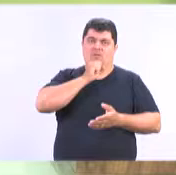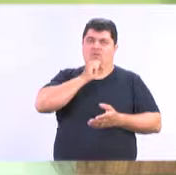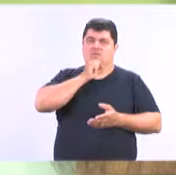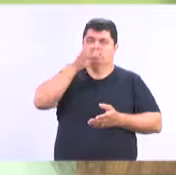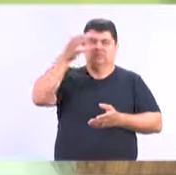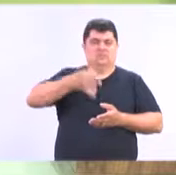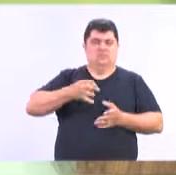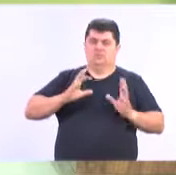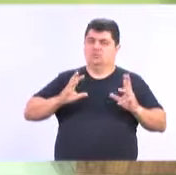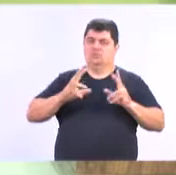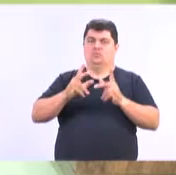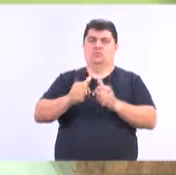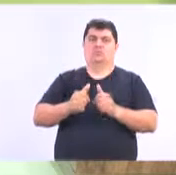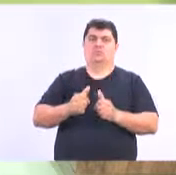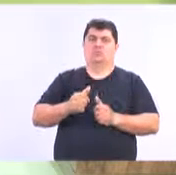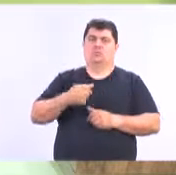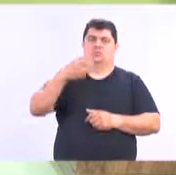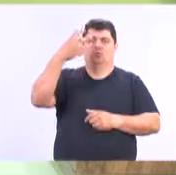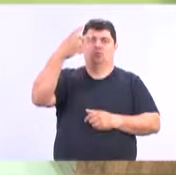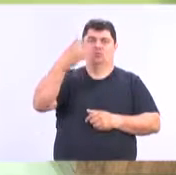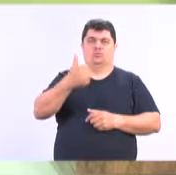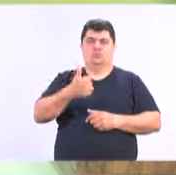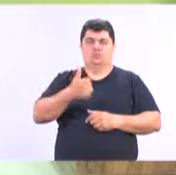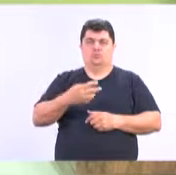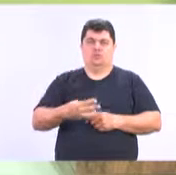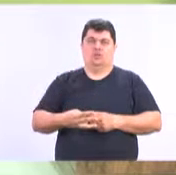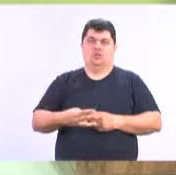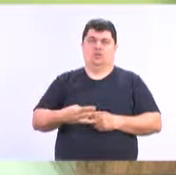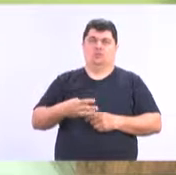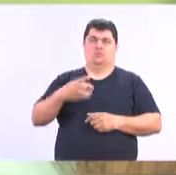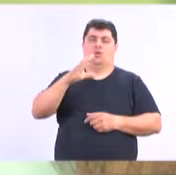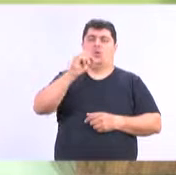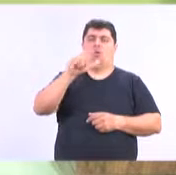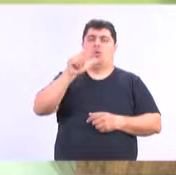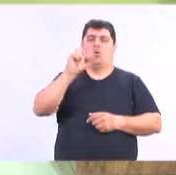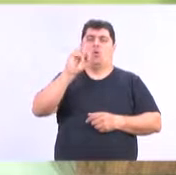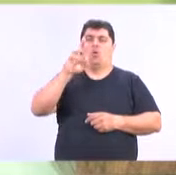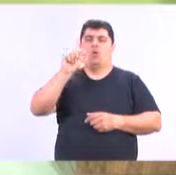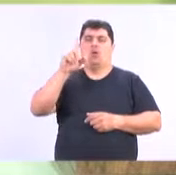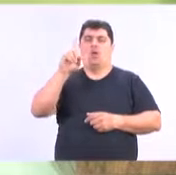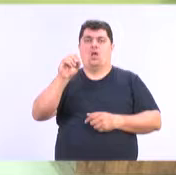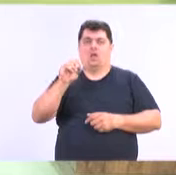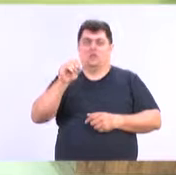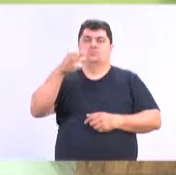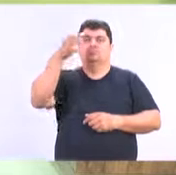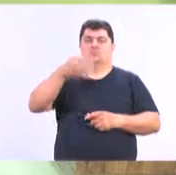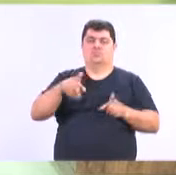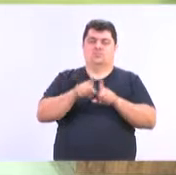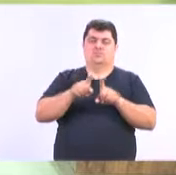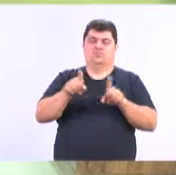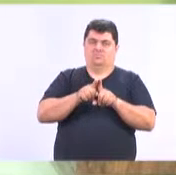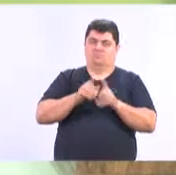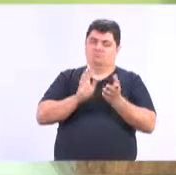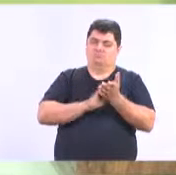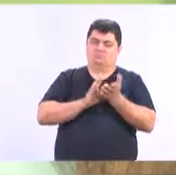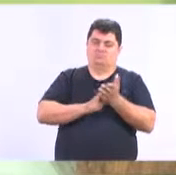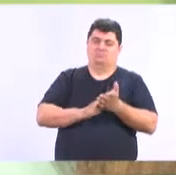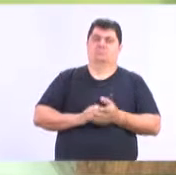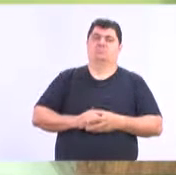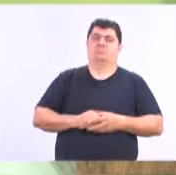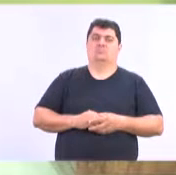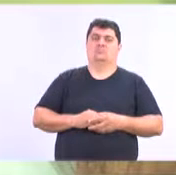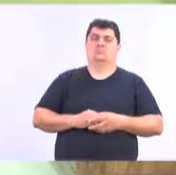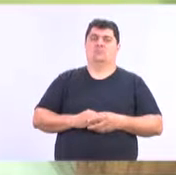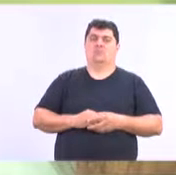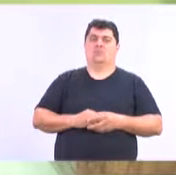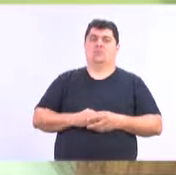Acertaram a sequência certinho, 2, 1, 3. Tem o Polo aqui de Colorado do Oeste, também acertou a sequência. Parabéns.